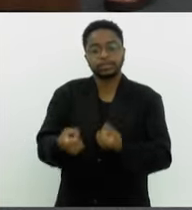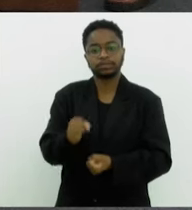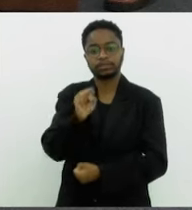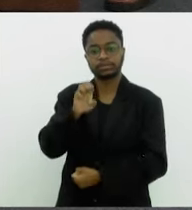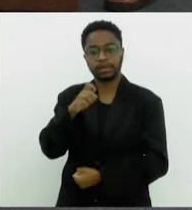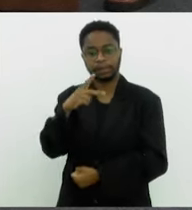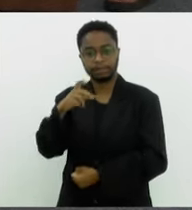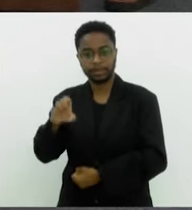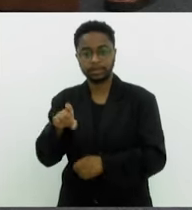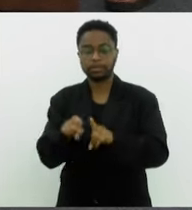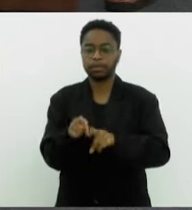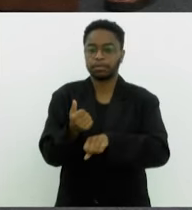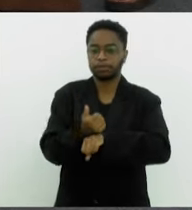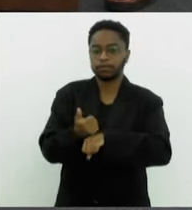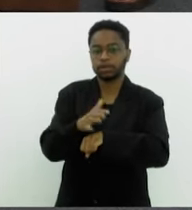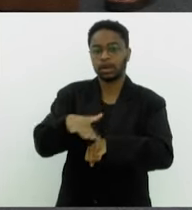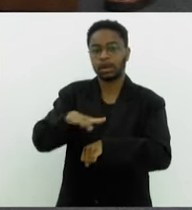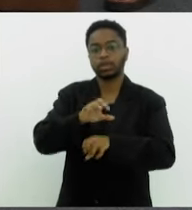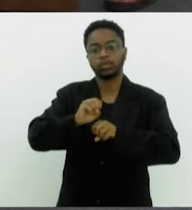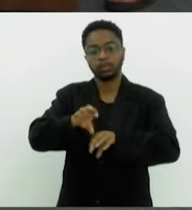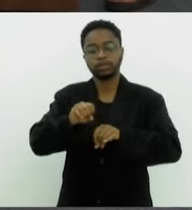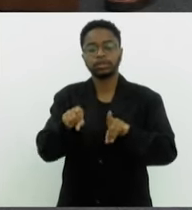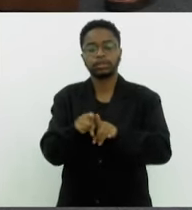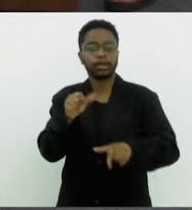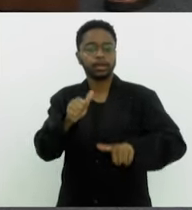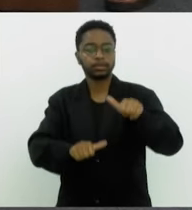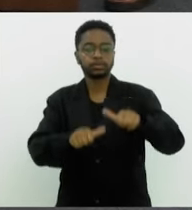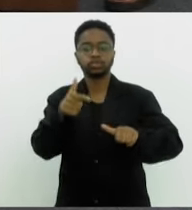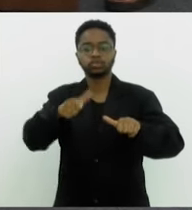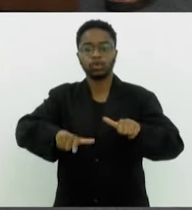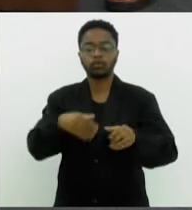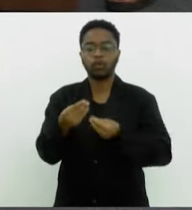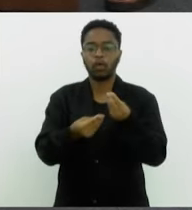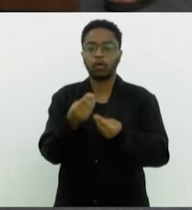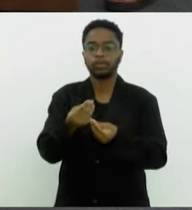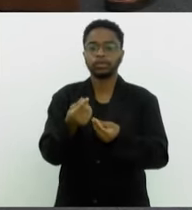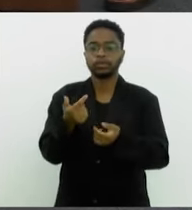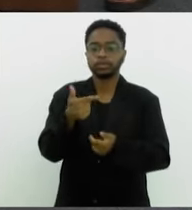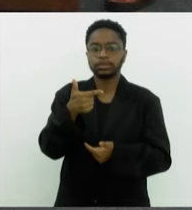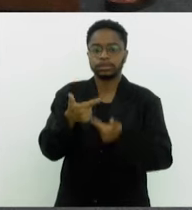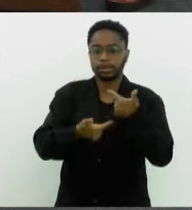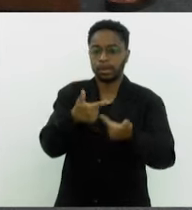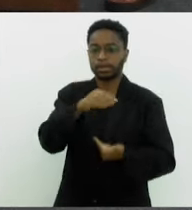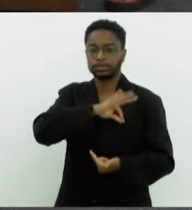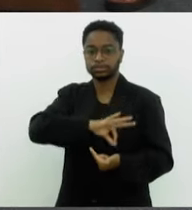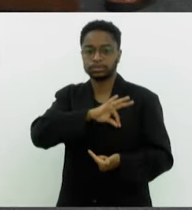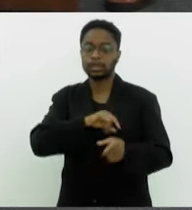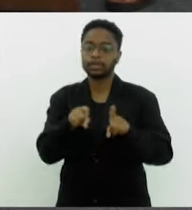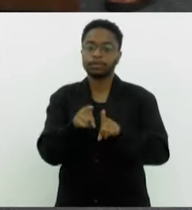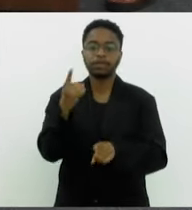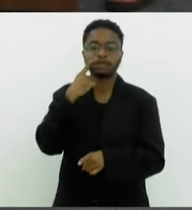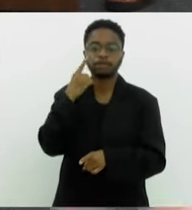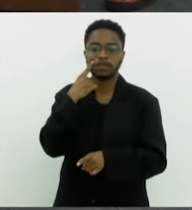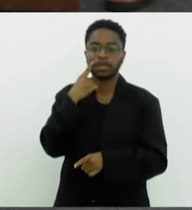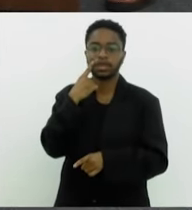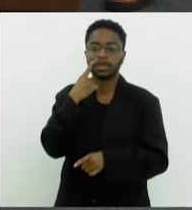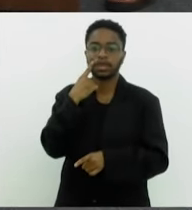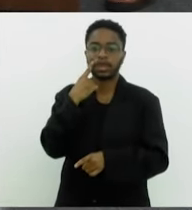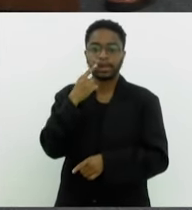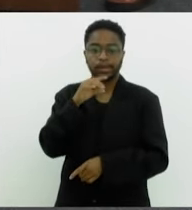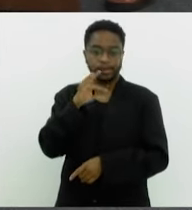profissionais de educação, reveja esse plano de cargos, carreiras e salário e reveja essa gratificação, que é uma gratificação